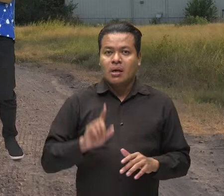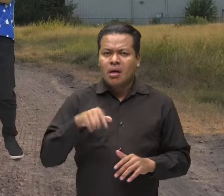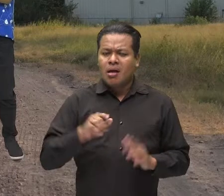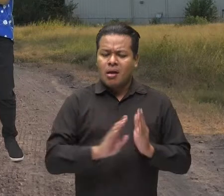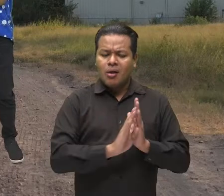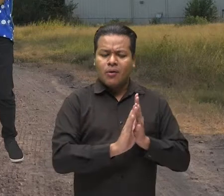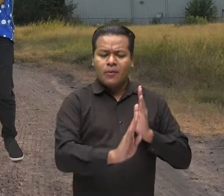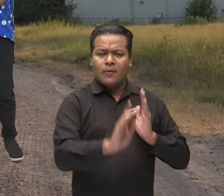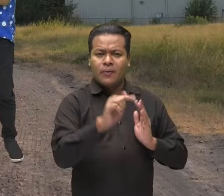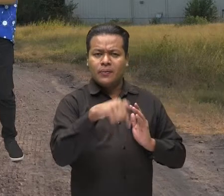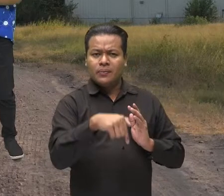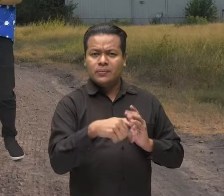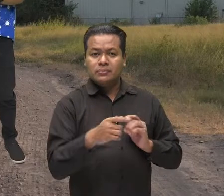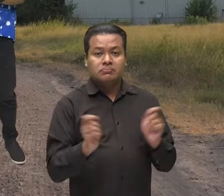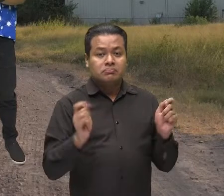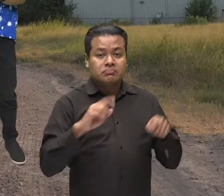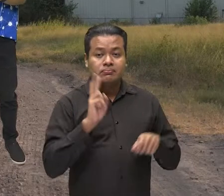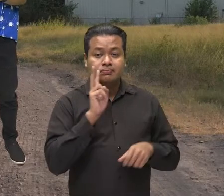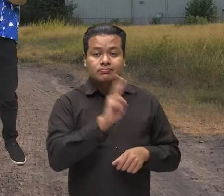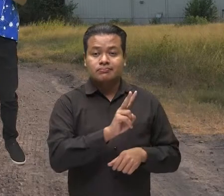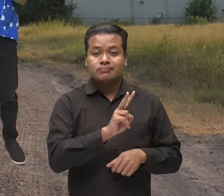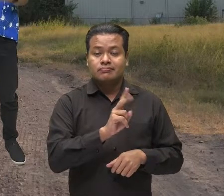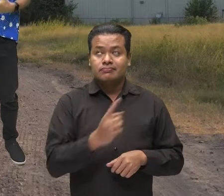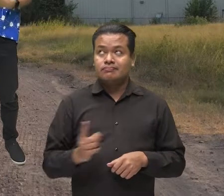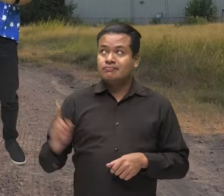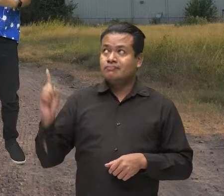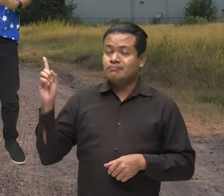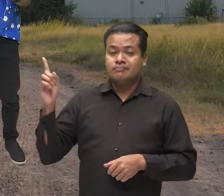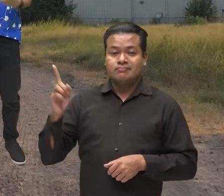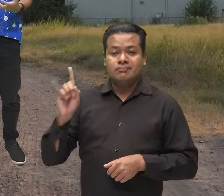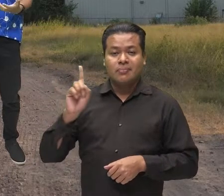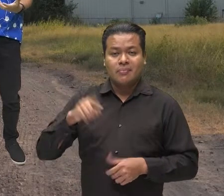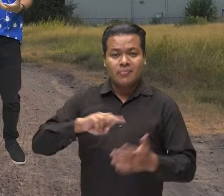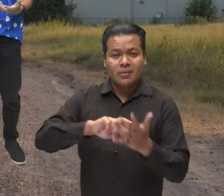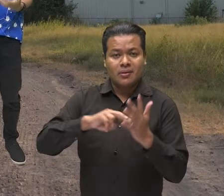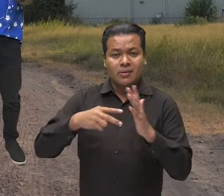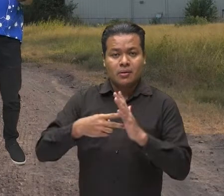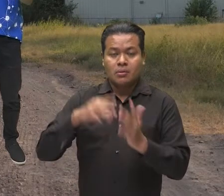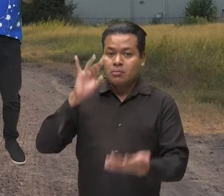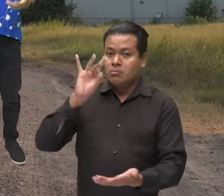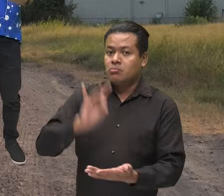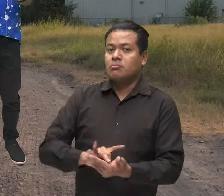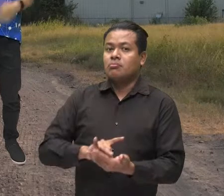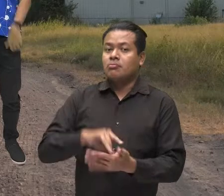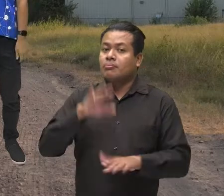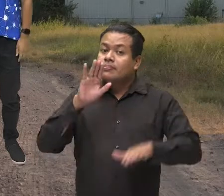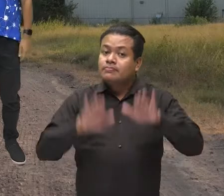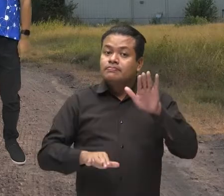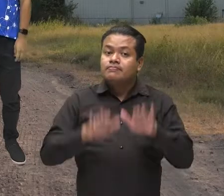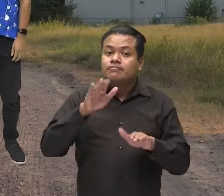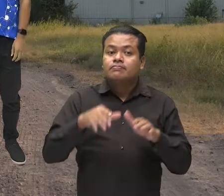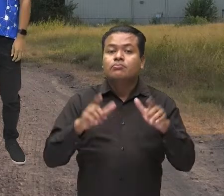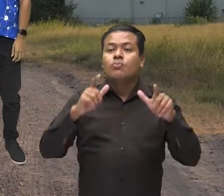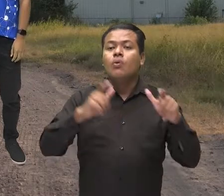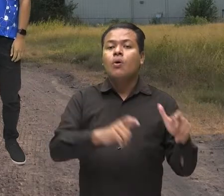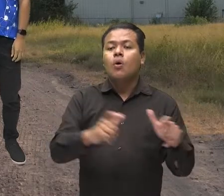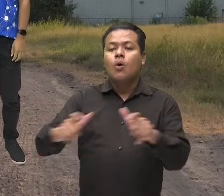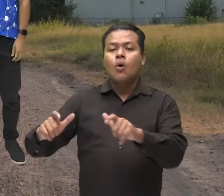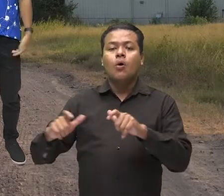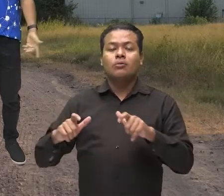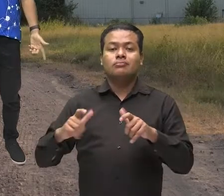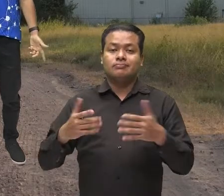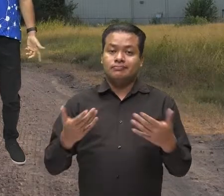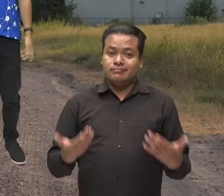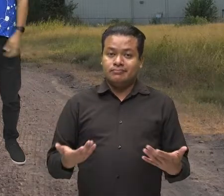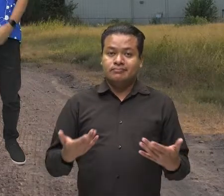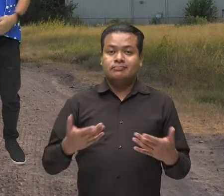está aparecendo como esse aí agora, né, ele tem um significado muito grande dependendo do ponto onde ele está localizado.